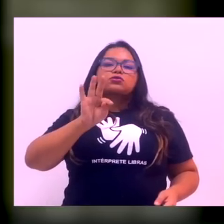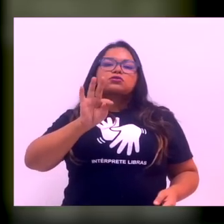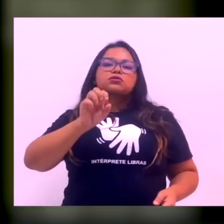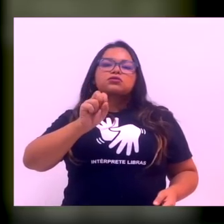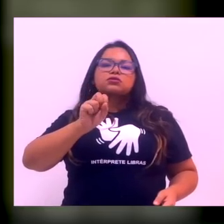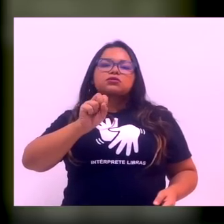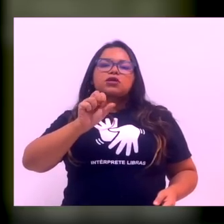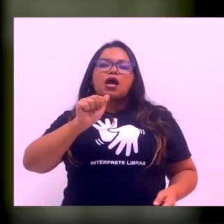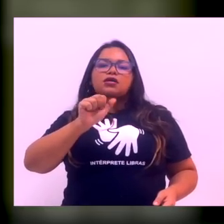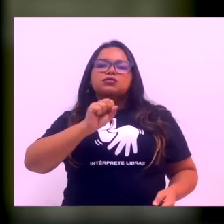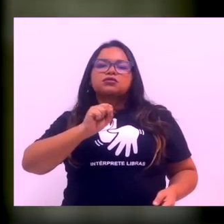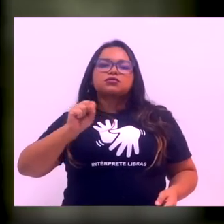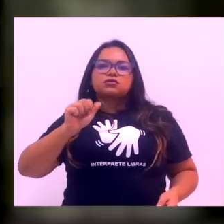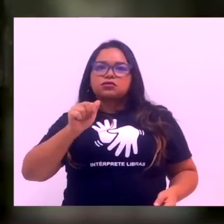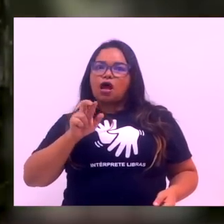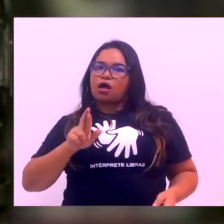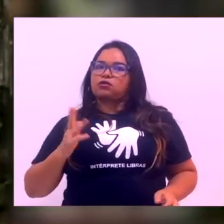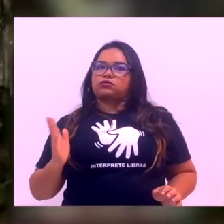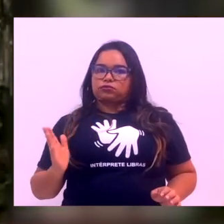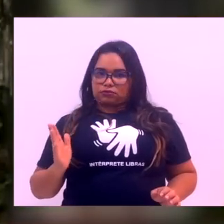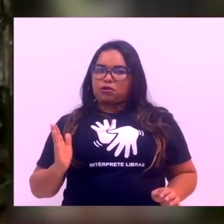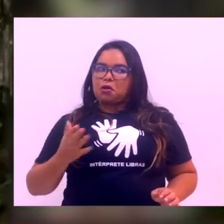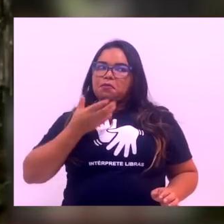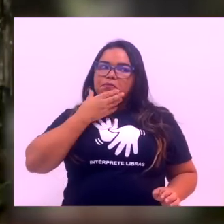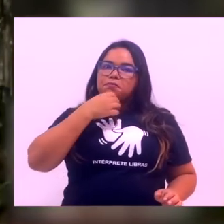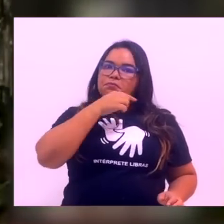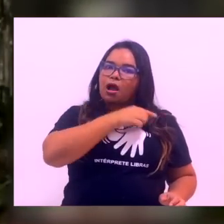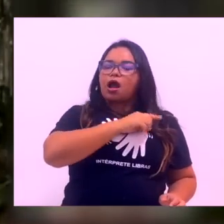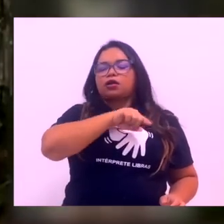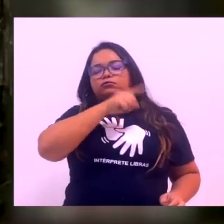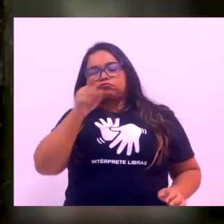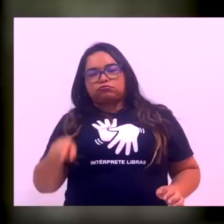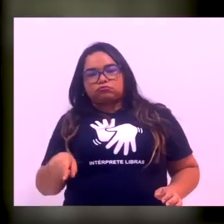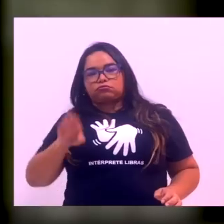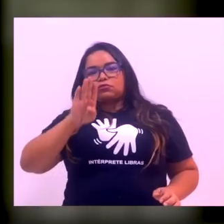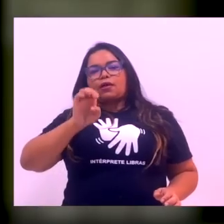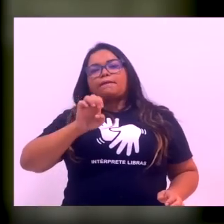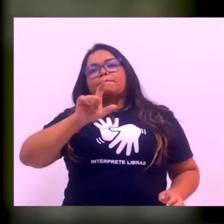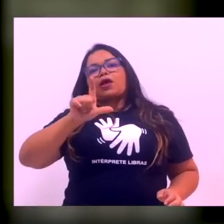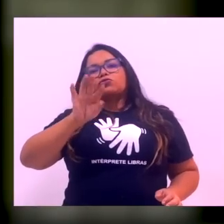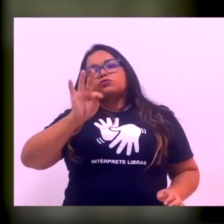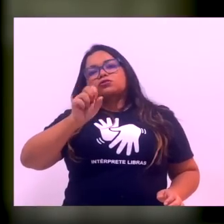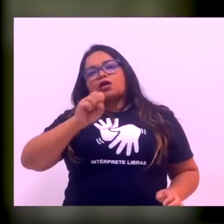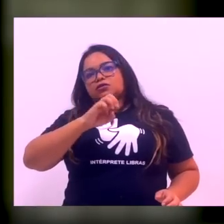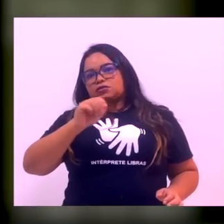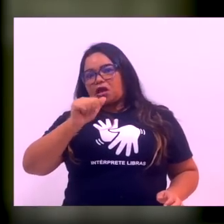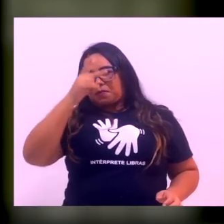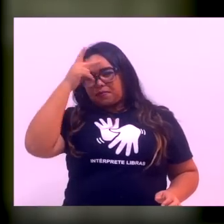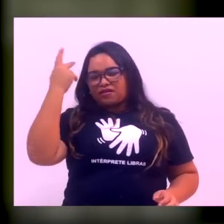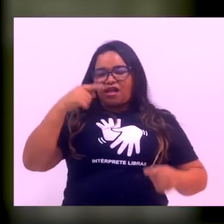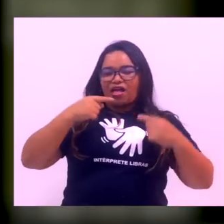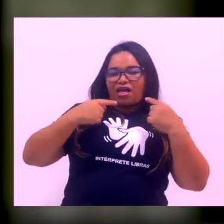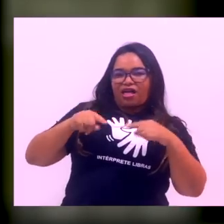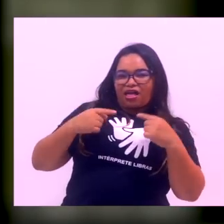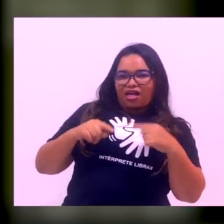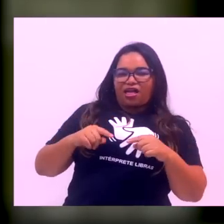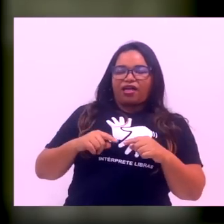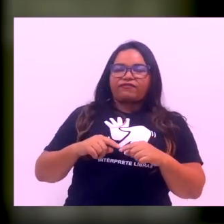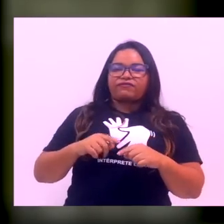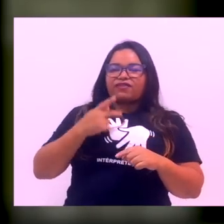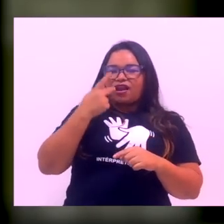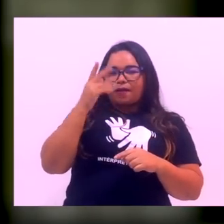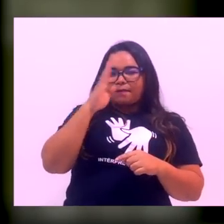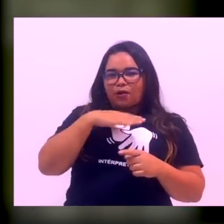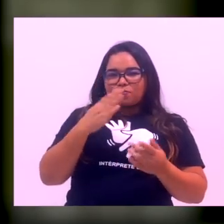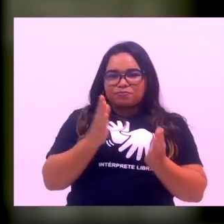E Belsazar, o filho exaltado, a oferta do meu corpo. Ele era pai de quem? Belsazar. Isso não é interessante?